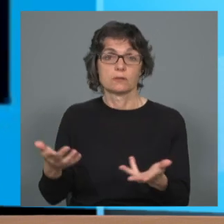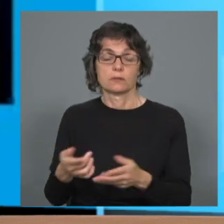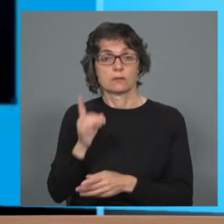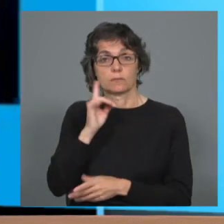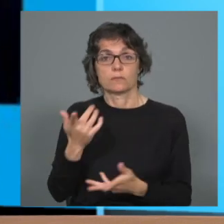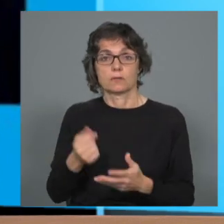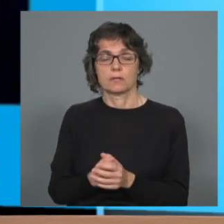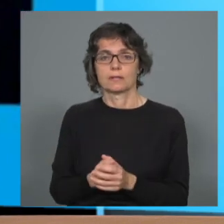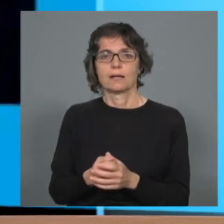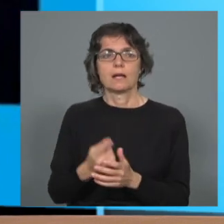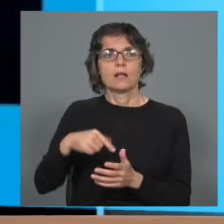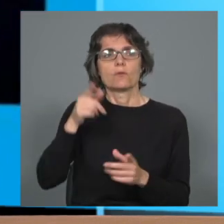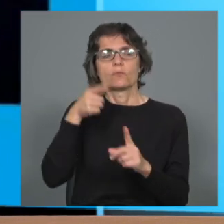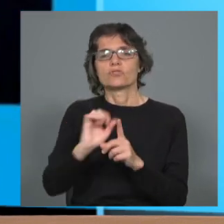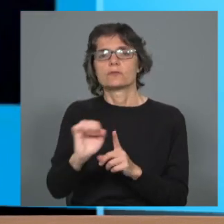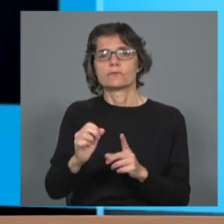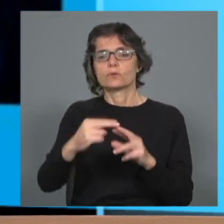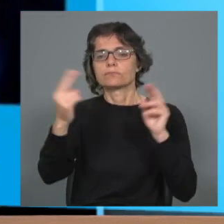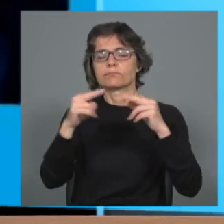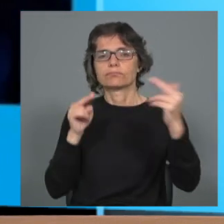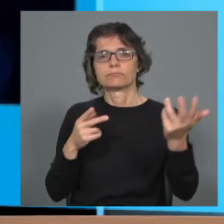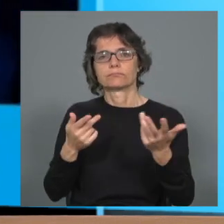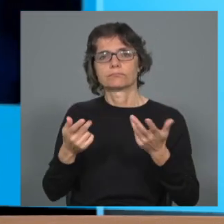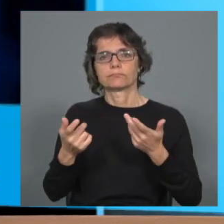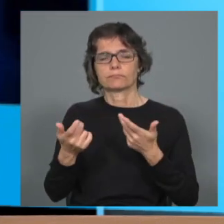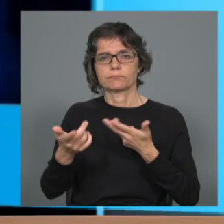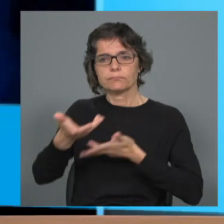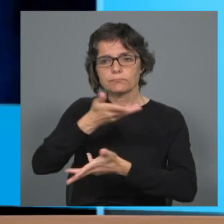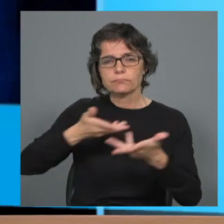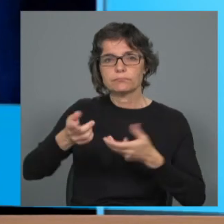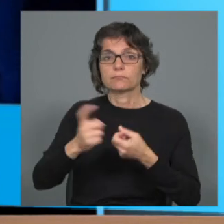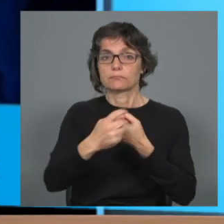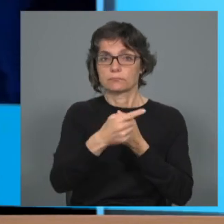estabelecer pontes e parcerias entre mães de modo a que elas se ajudem